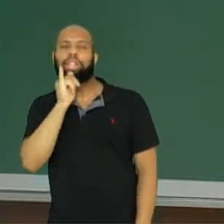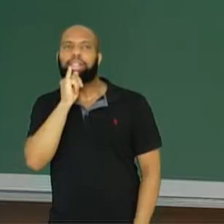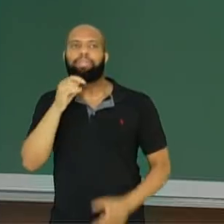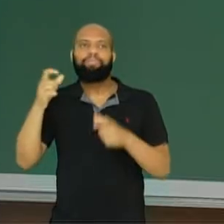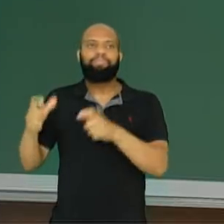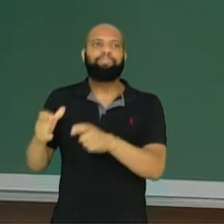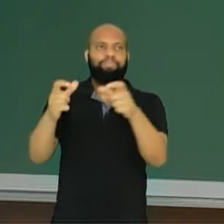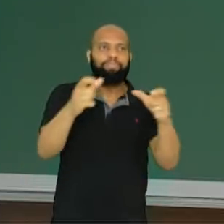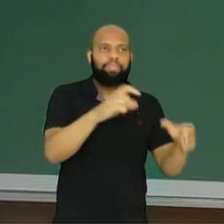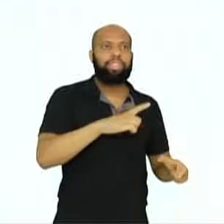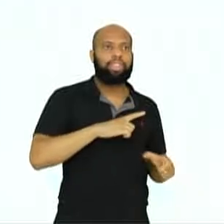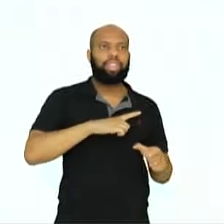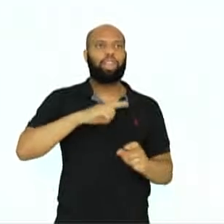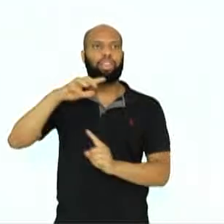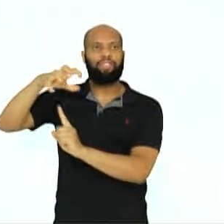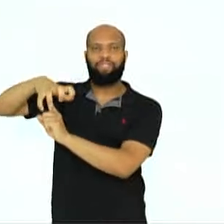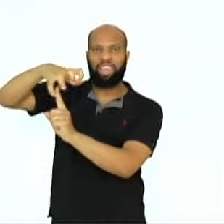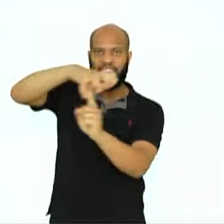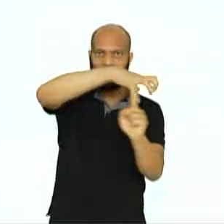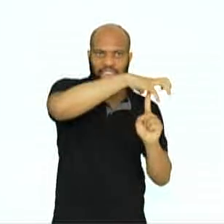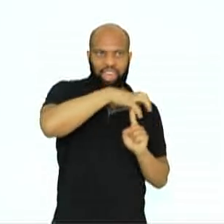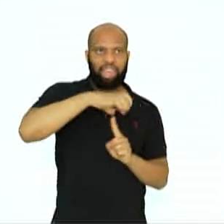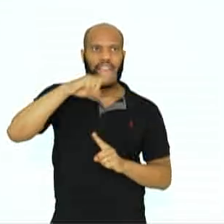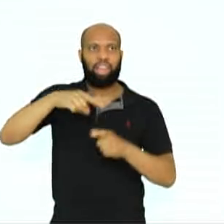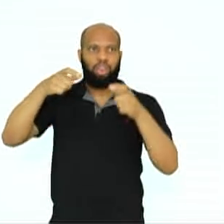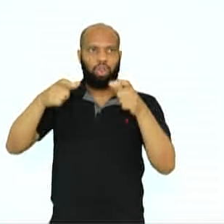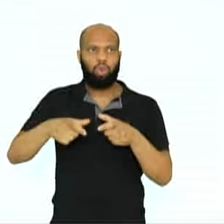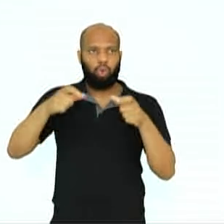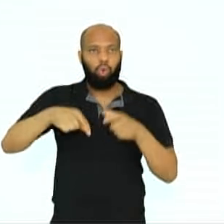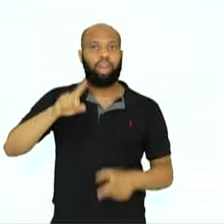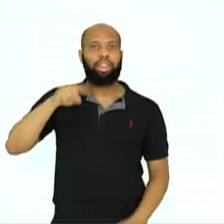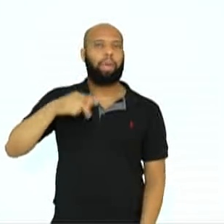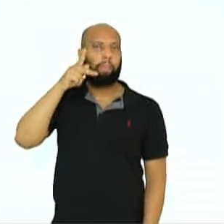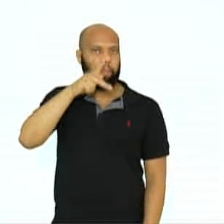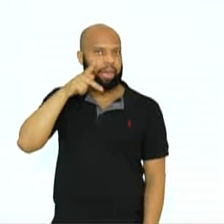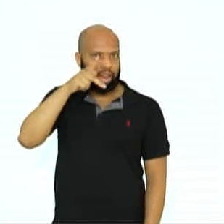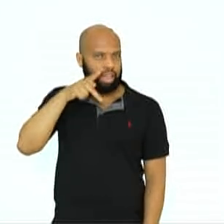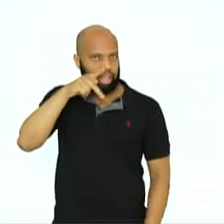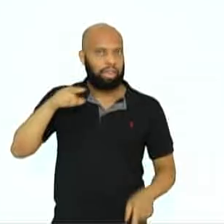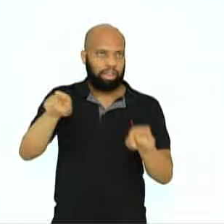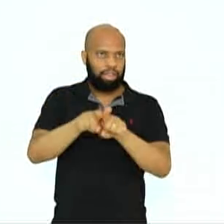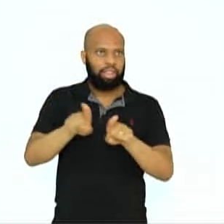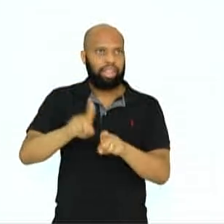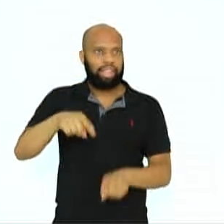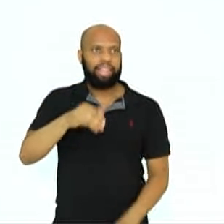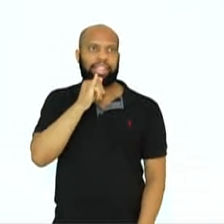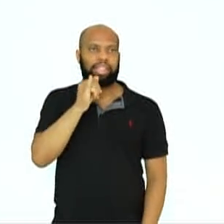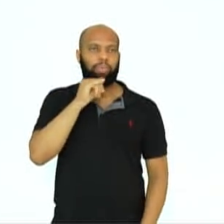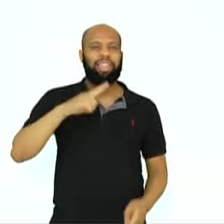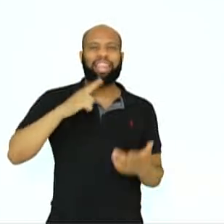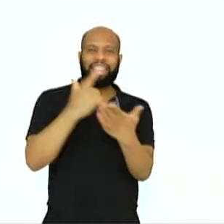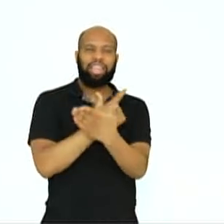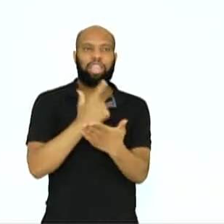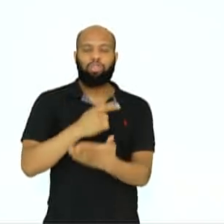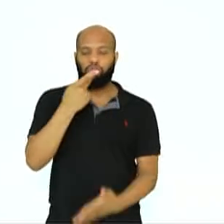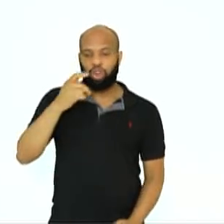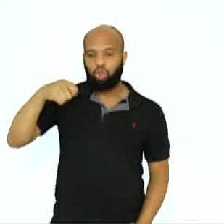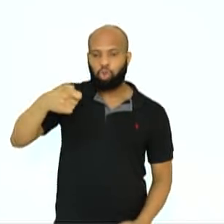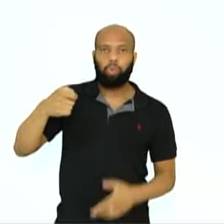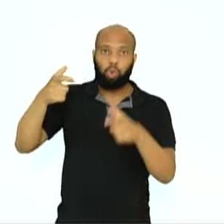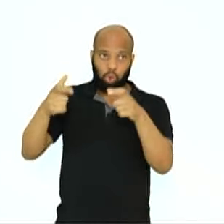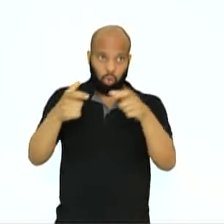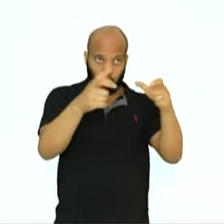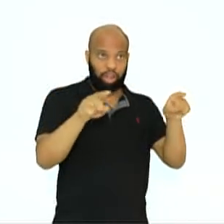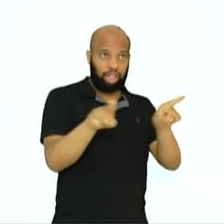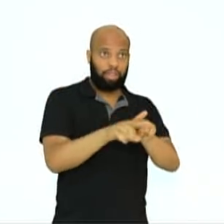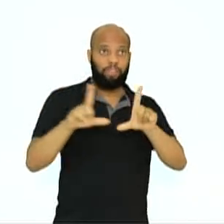lugares. A chamada Feira das Feiras, que fica em Campina Grande, em Paraíba, é outro exemplo também do livro registrado nos lugares.